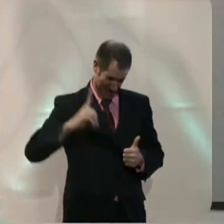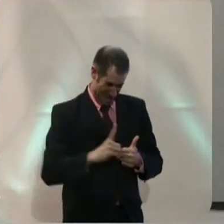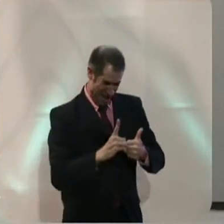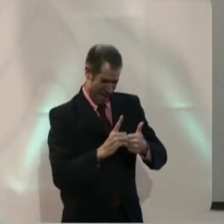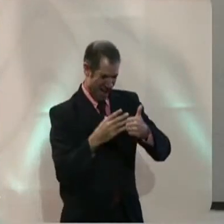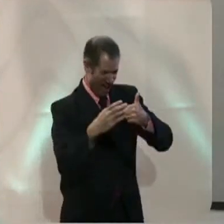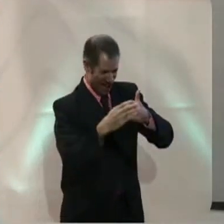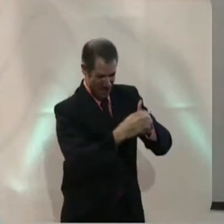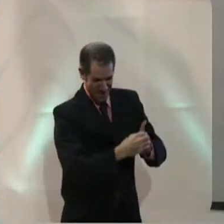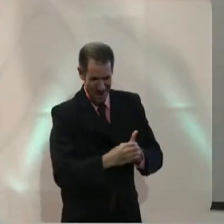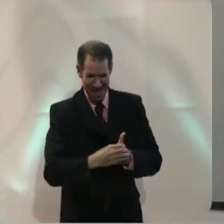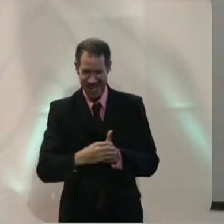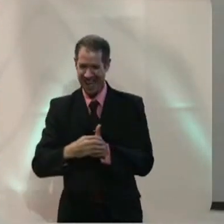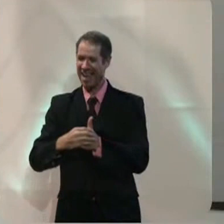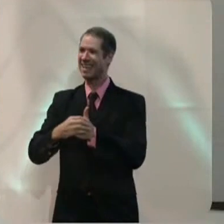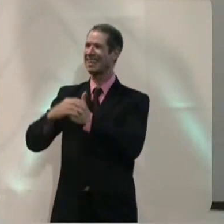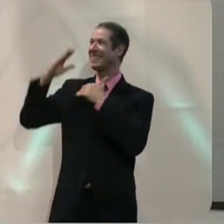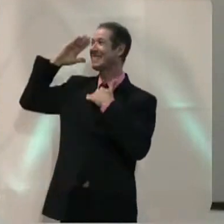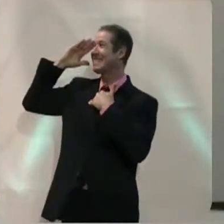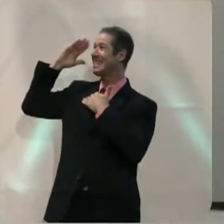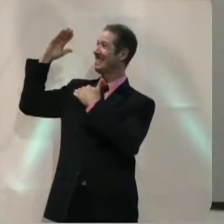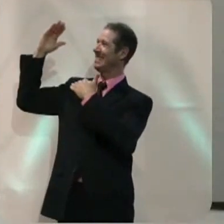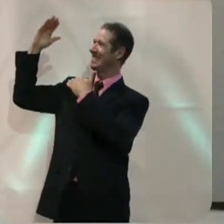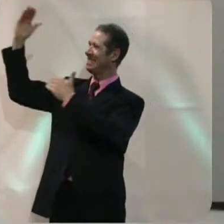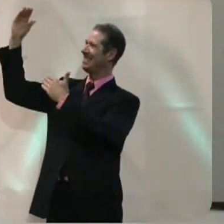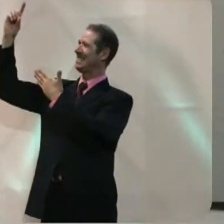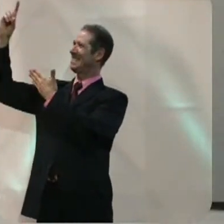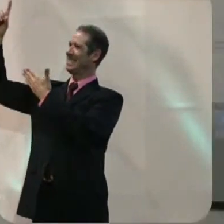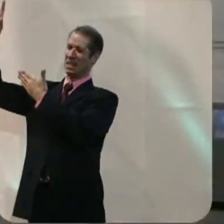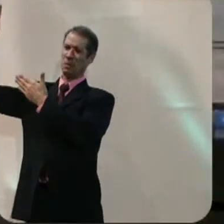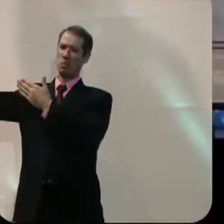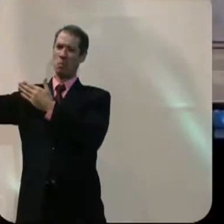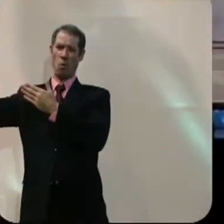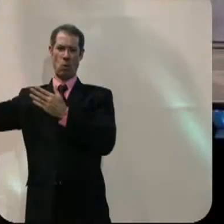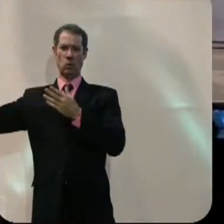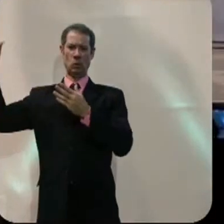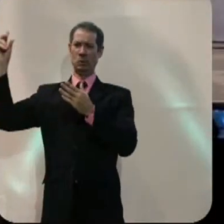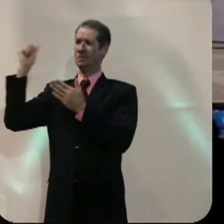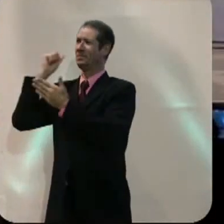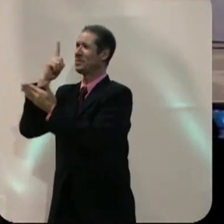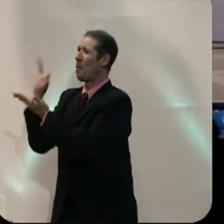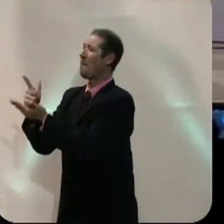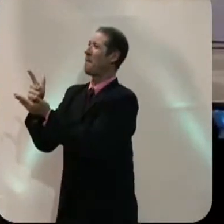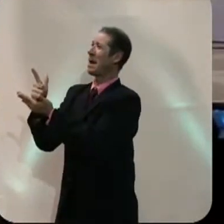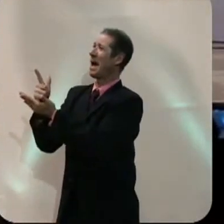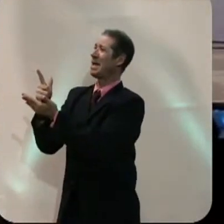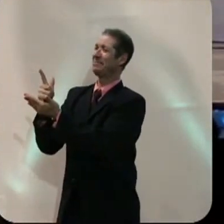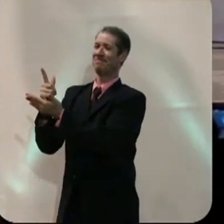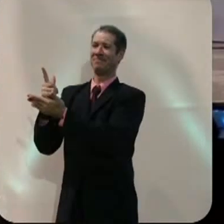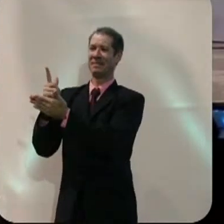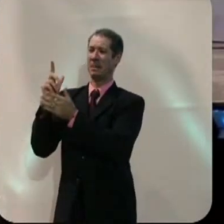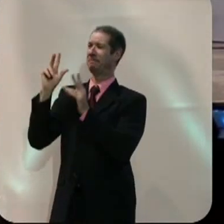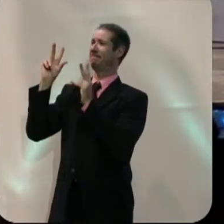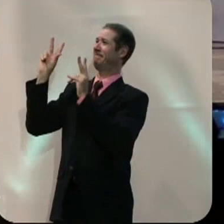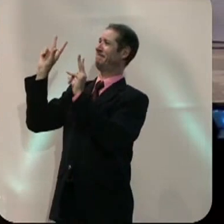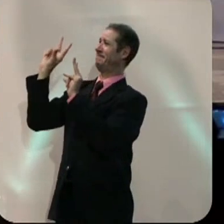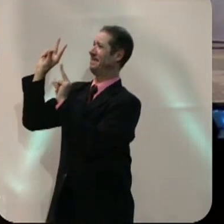99 só pra me encontrar. Não posso comprá-lo,